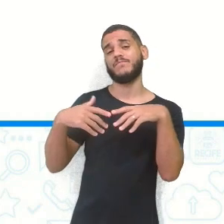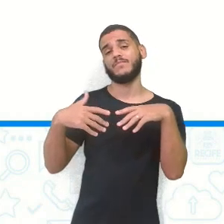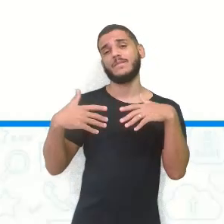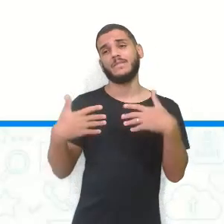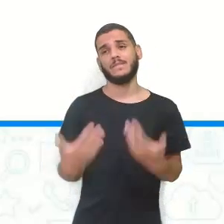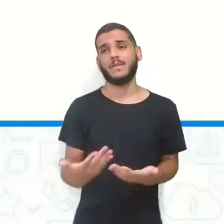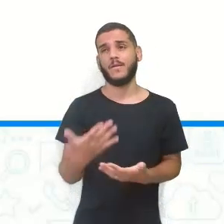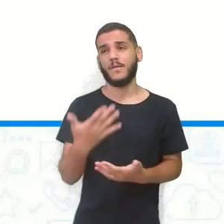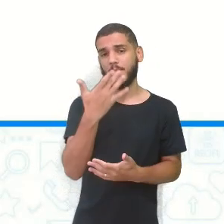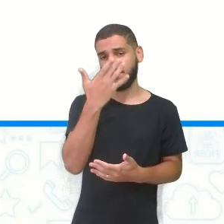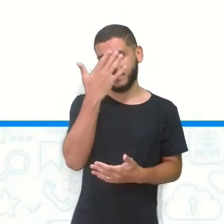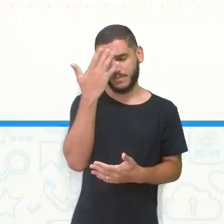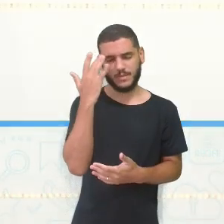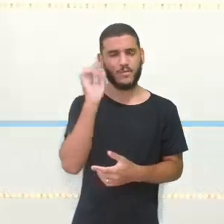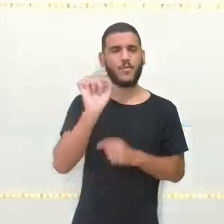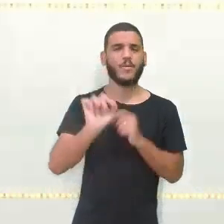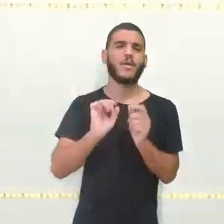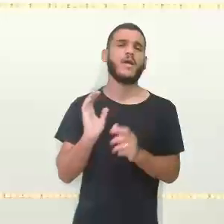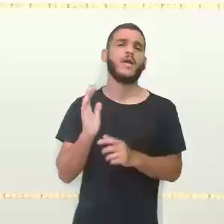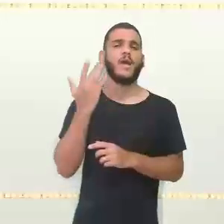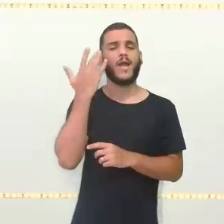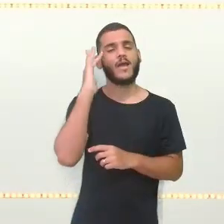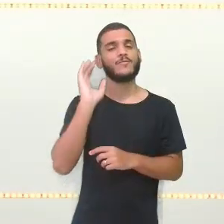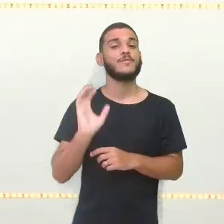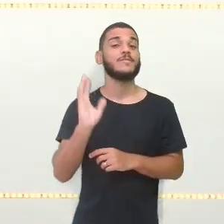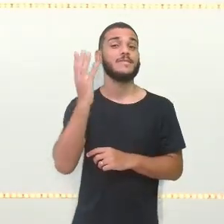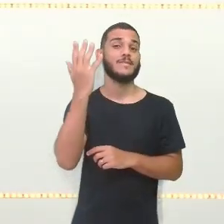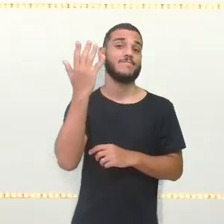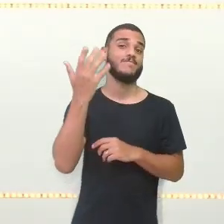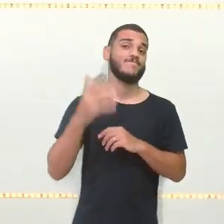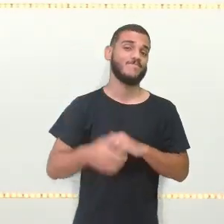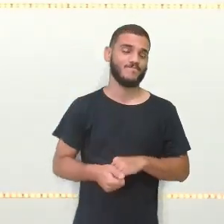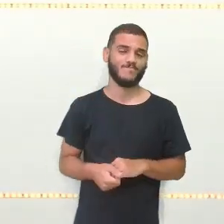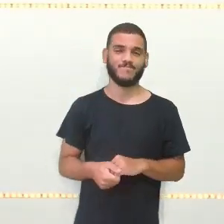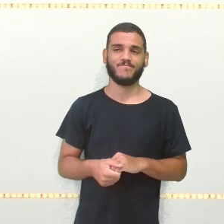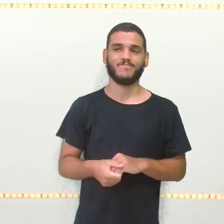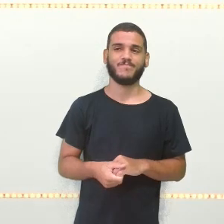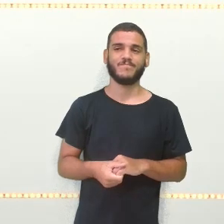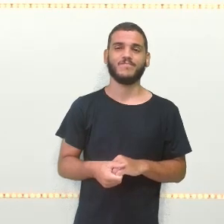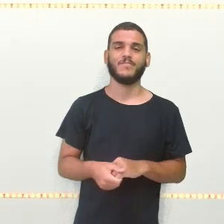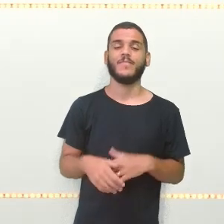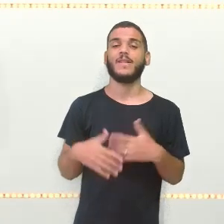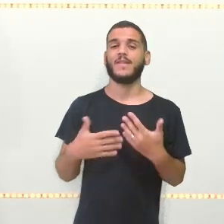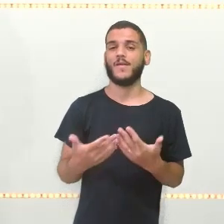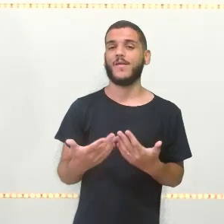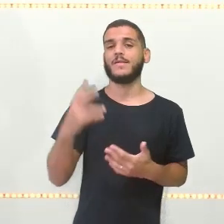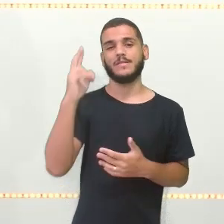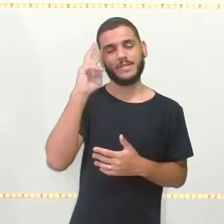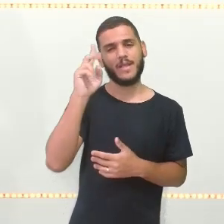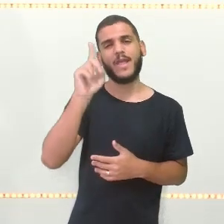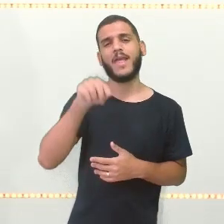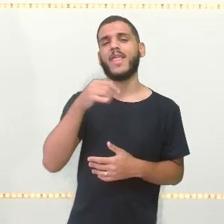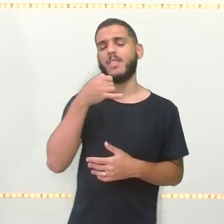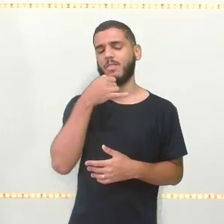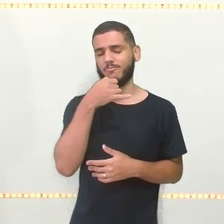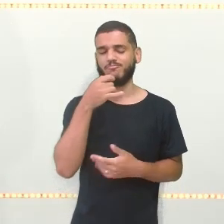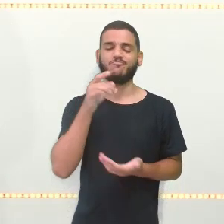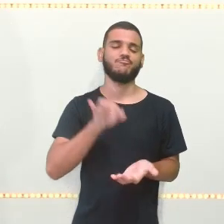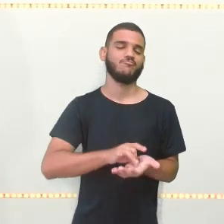gente? O que vocês acham que aconteceu com essa história? É um pouquinho triste, não